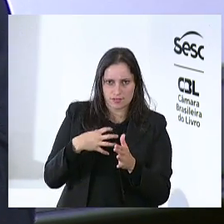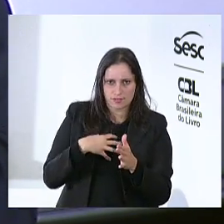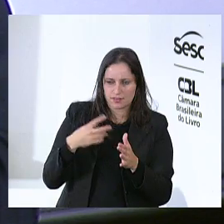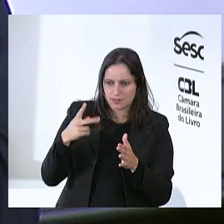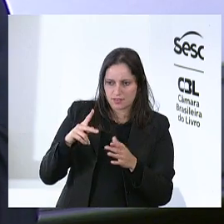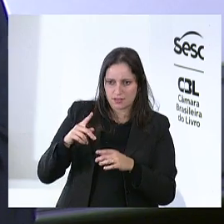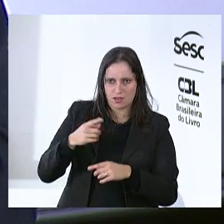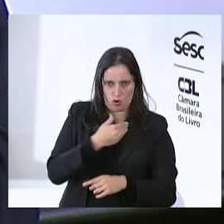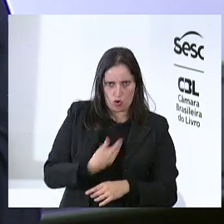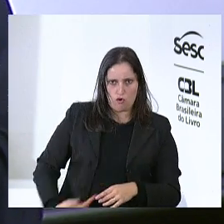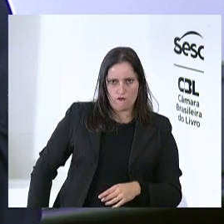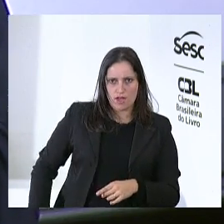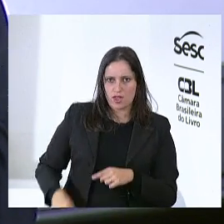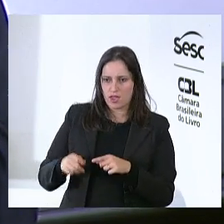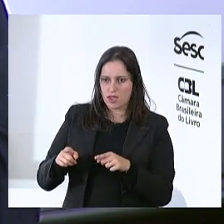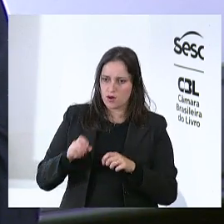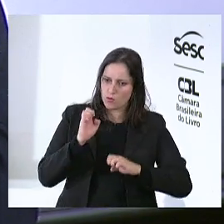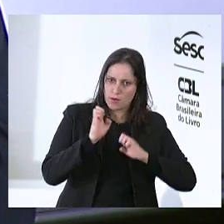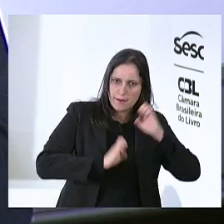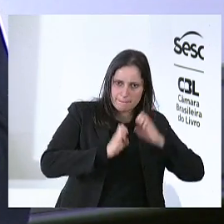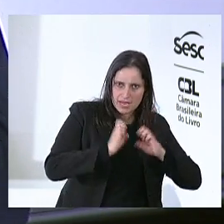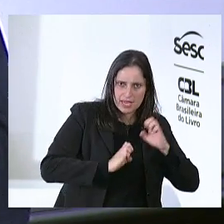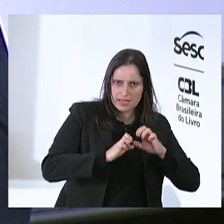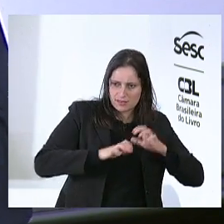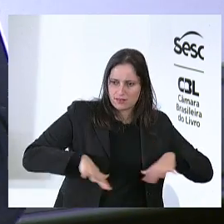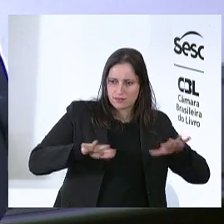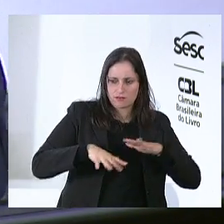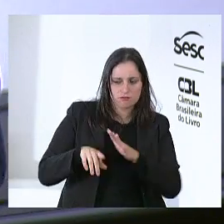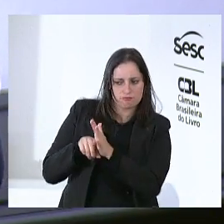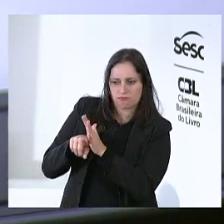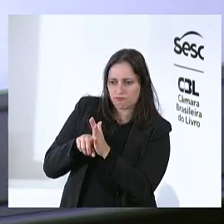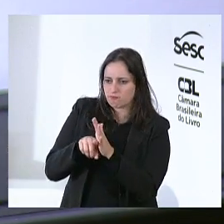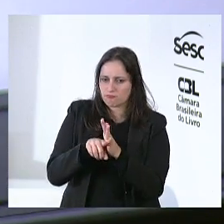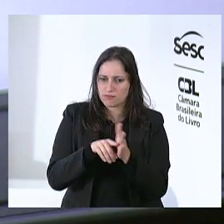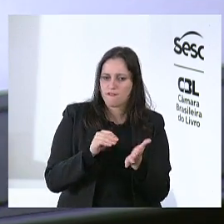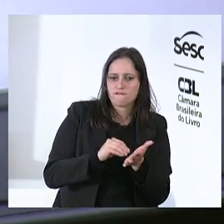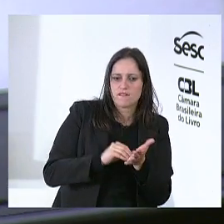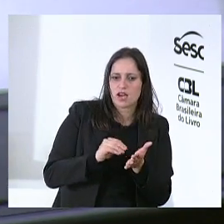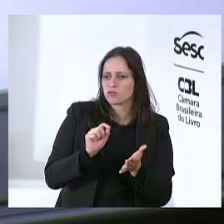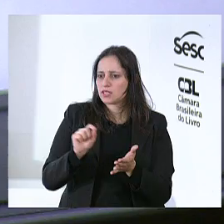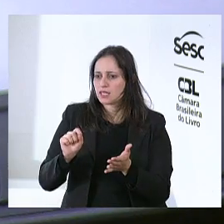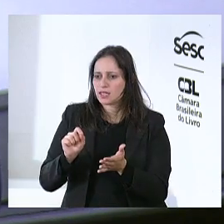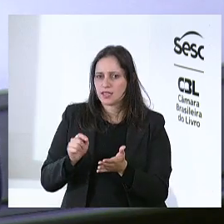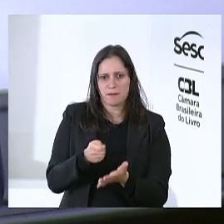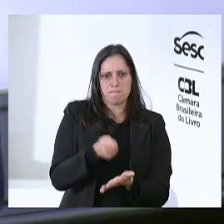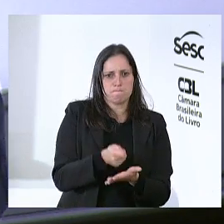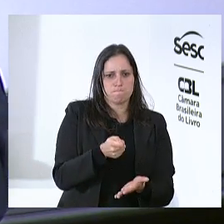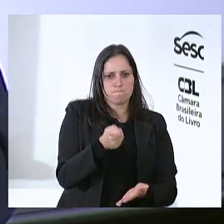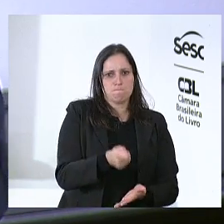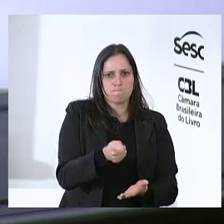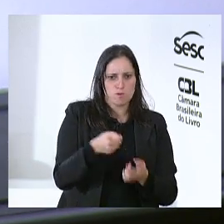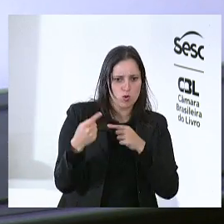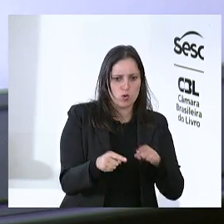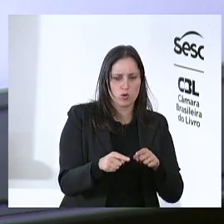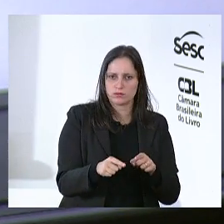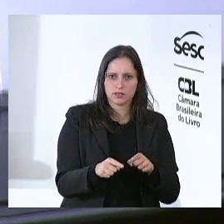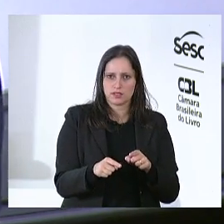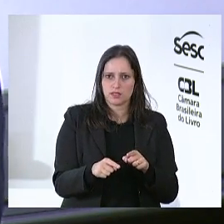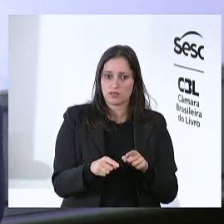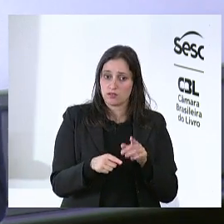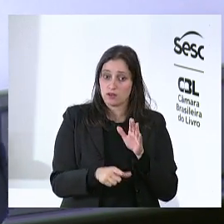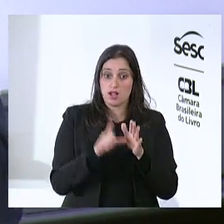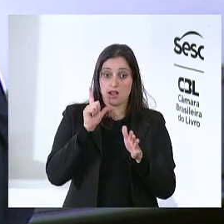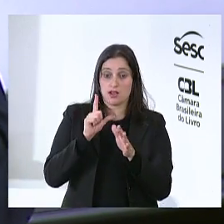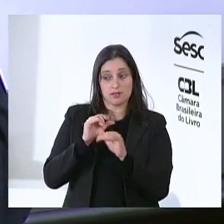quem era corrupto, quem era maluco, quem era... Veja, não é para punir essas pessoas, é para o governo saber antes do que a imprensa. Só